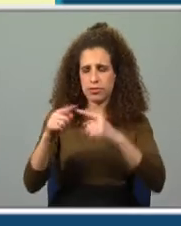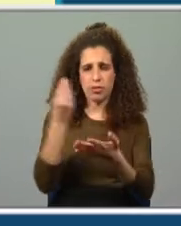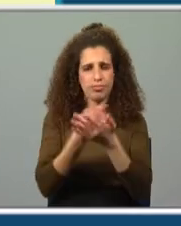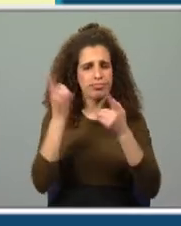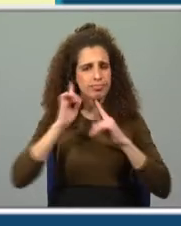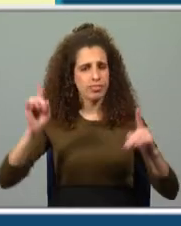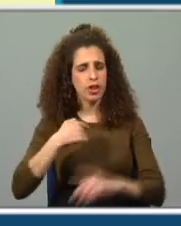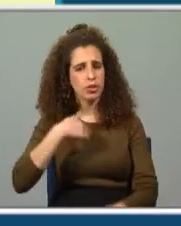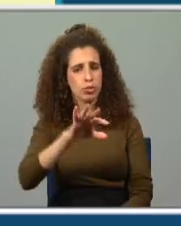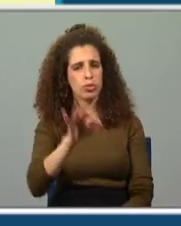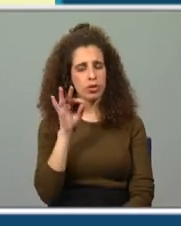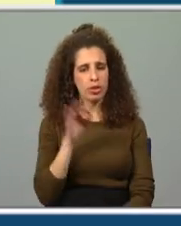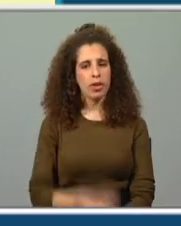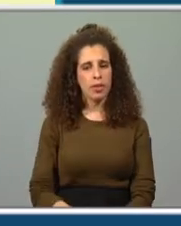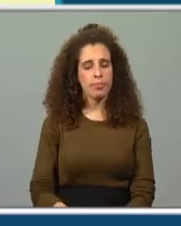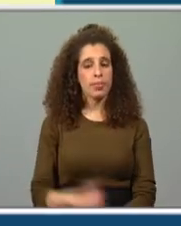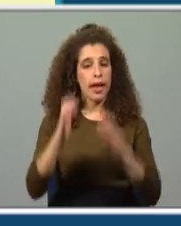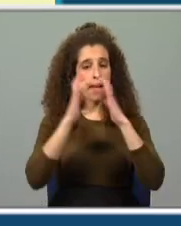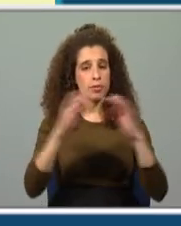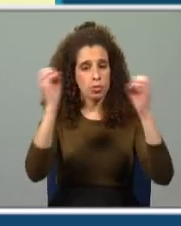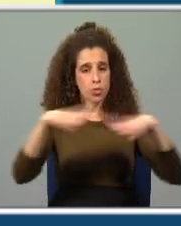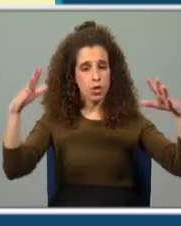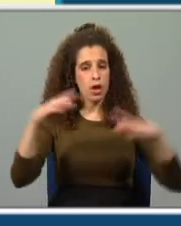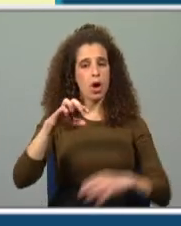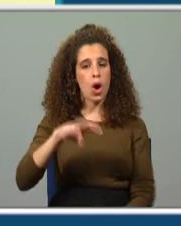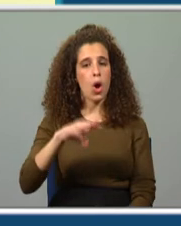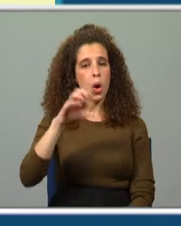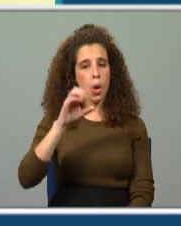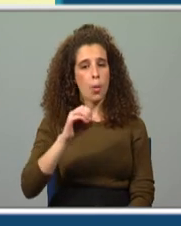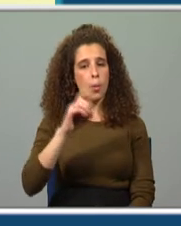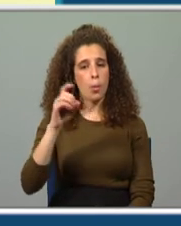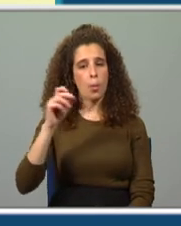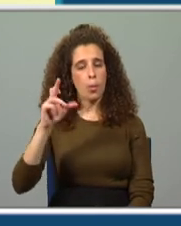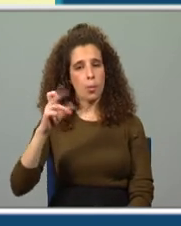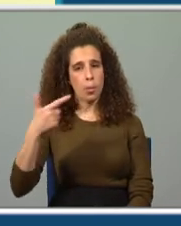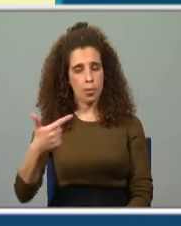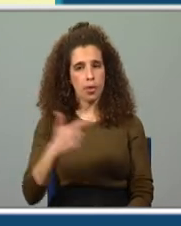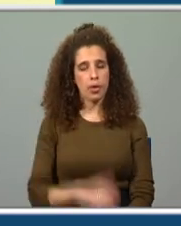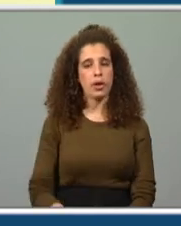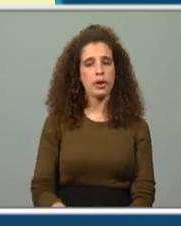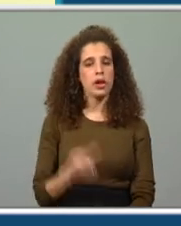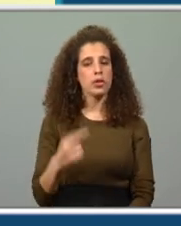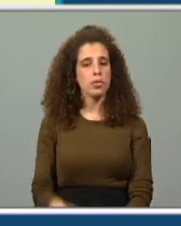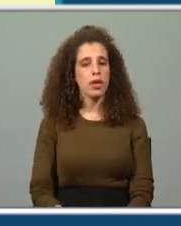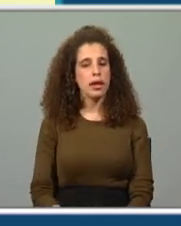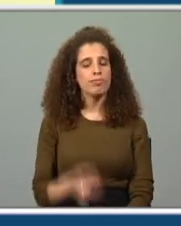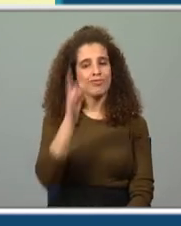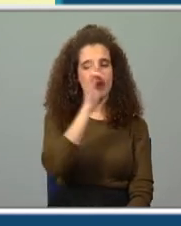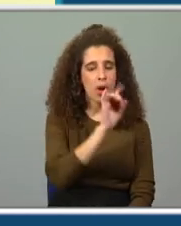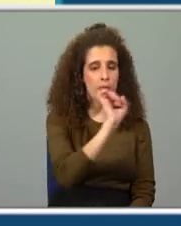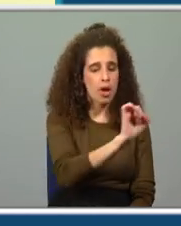escolhi da flauta mágica de Mozart, que é uma ópera do género alemão, mas isso já vamos falar